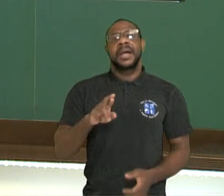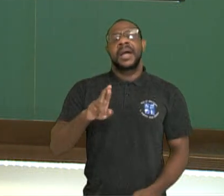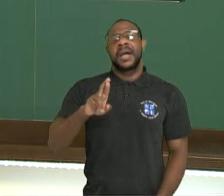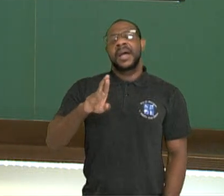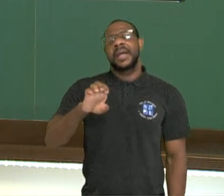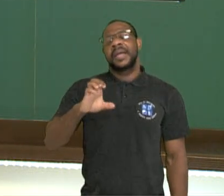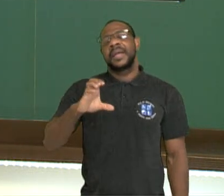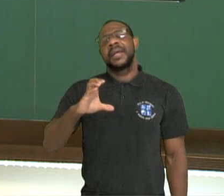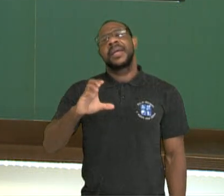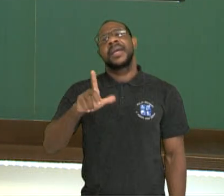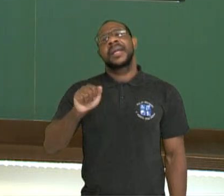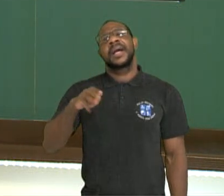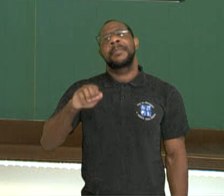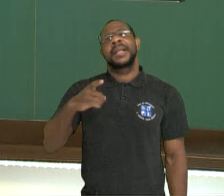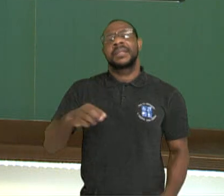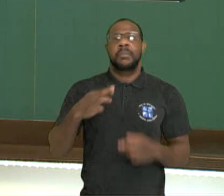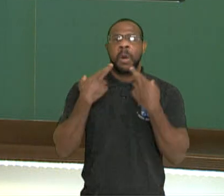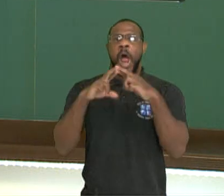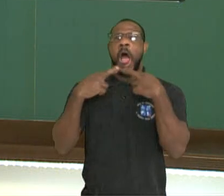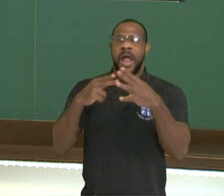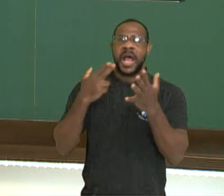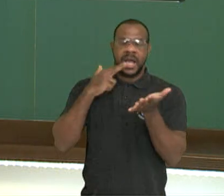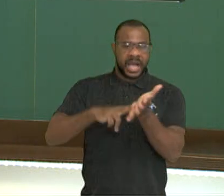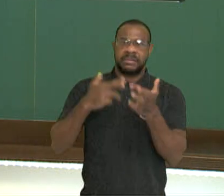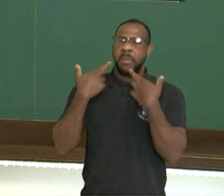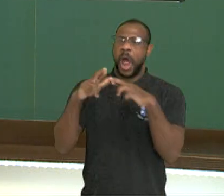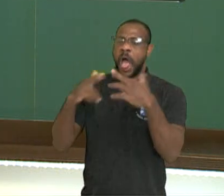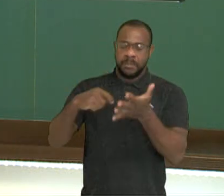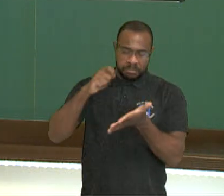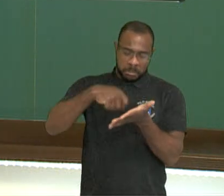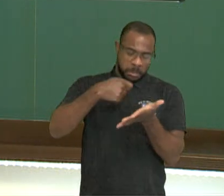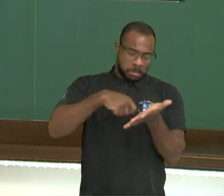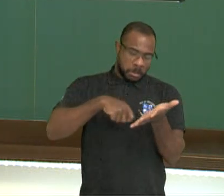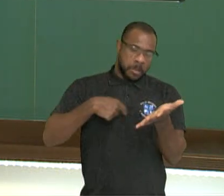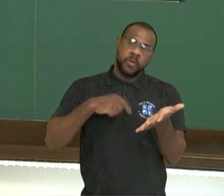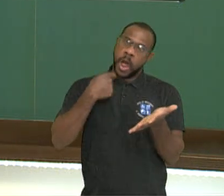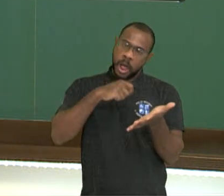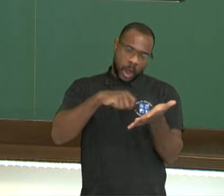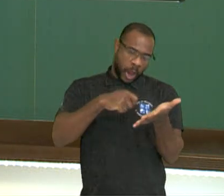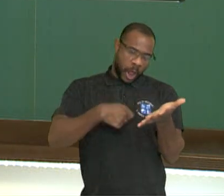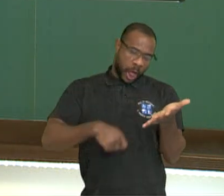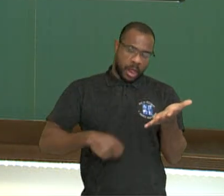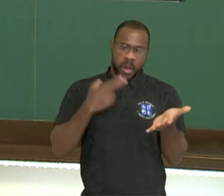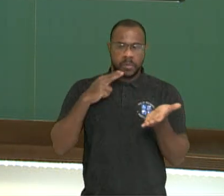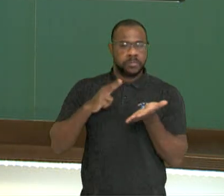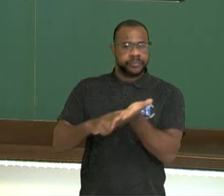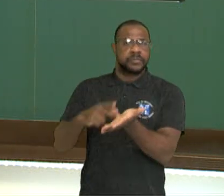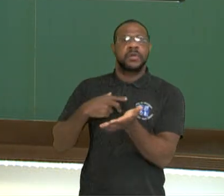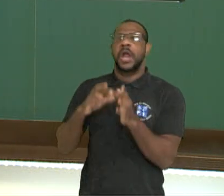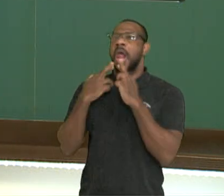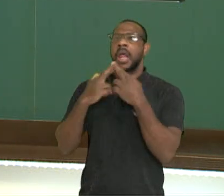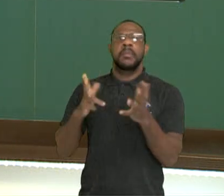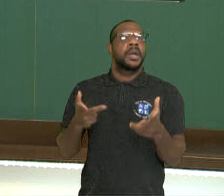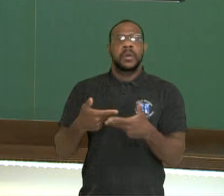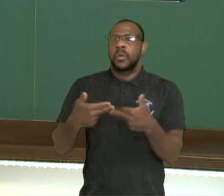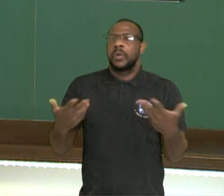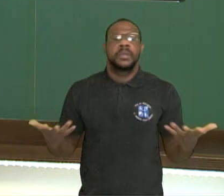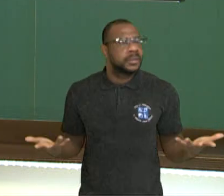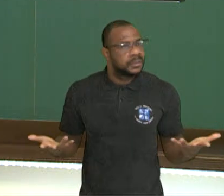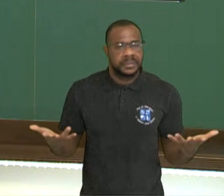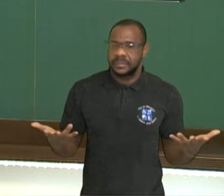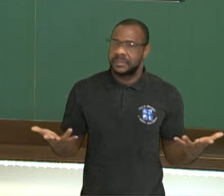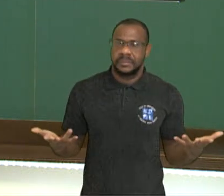textual derivado da carta, em que o seu remetente envia a um destinatário reclamando sobre algo,